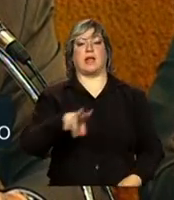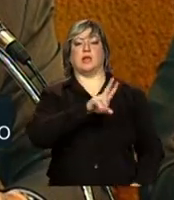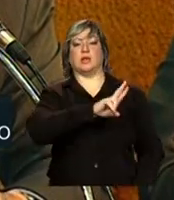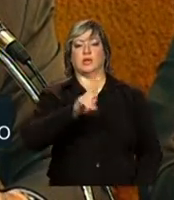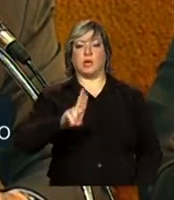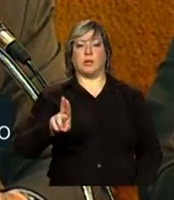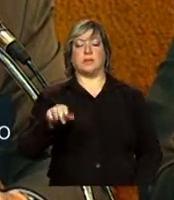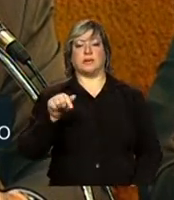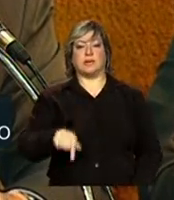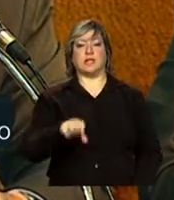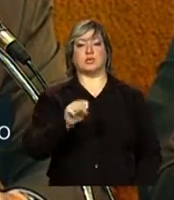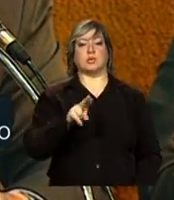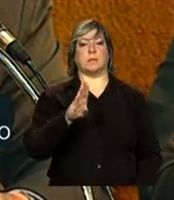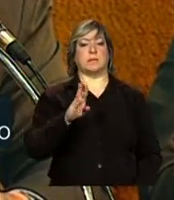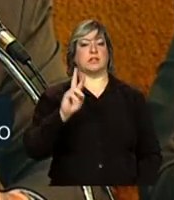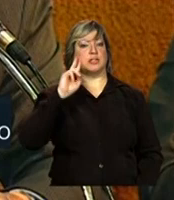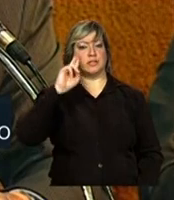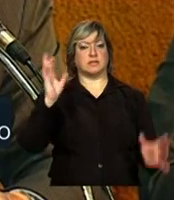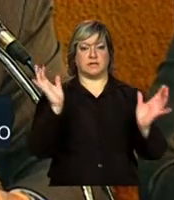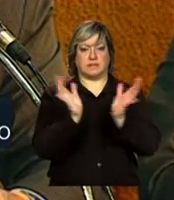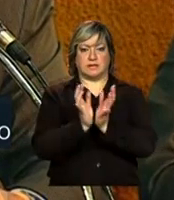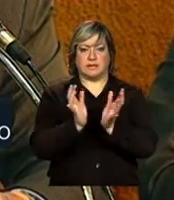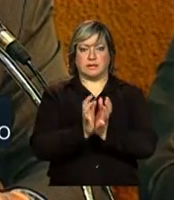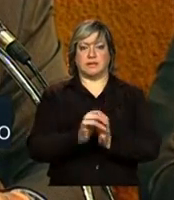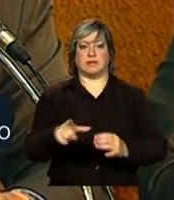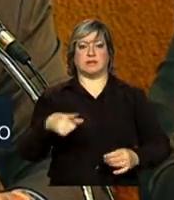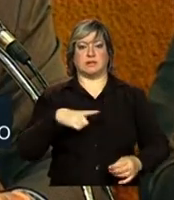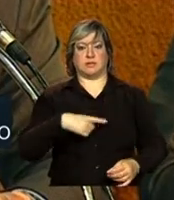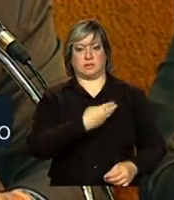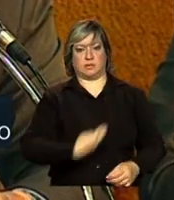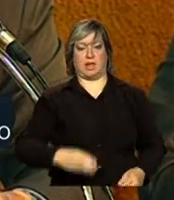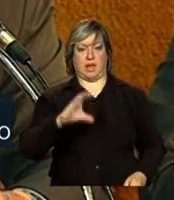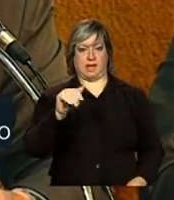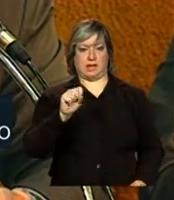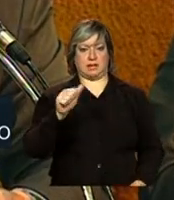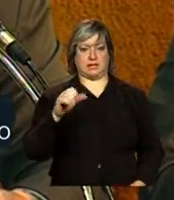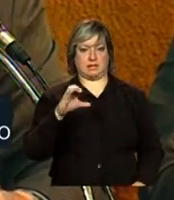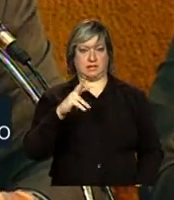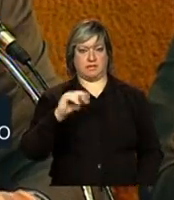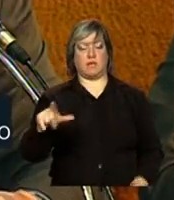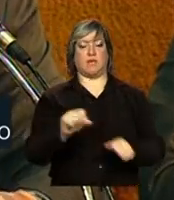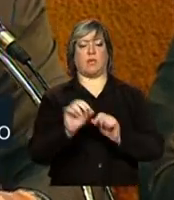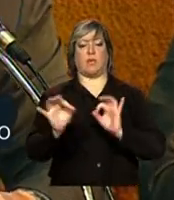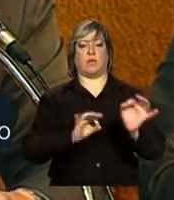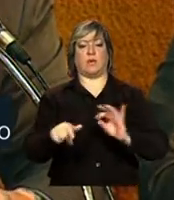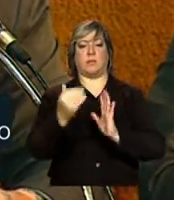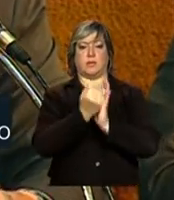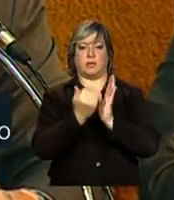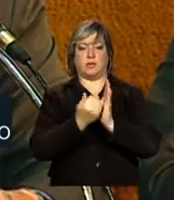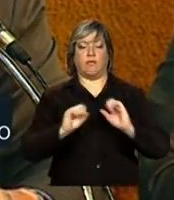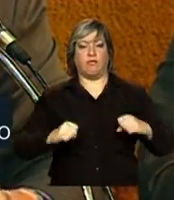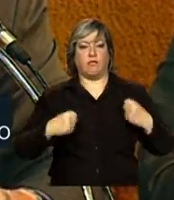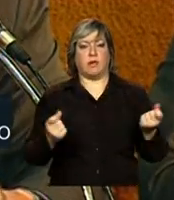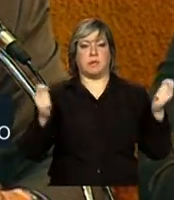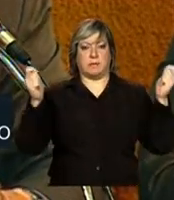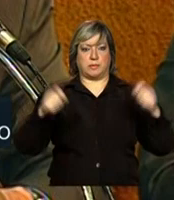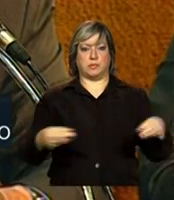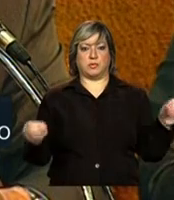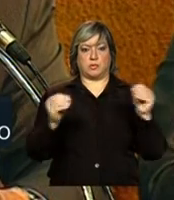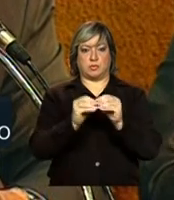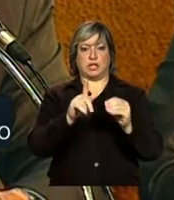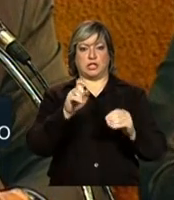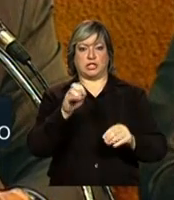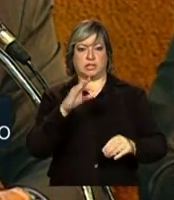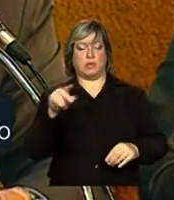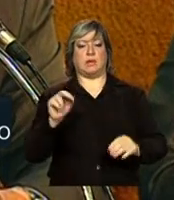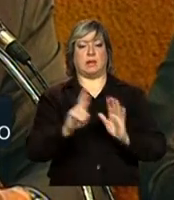eh desta subchefia subchefia de análise e acompanhamento de políticas governamentais da casa civil coordenação do programa de fortalecimento da capacidade nacional para a gestão e